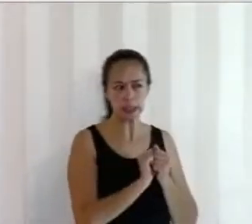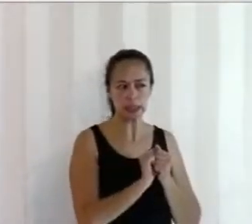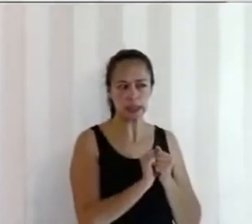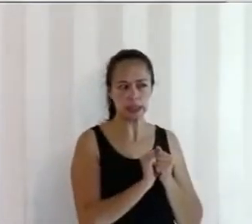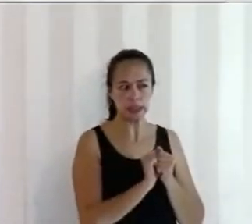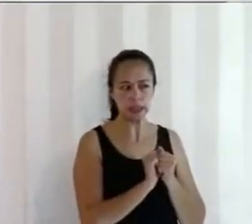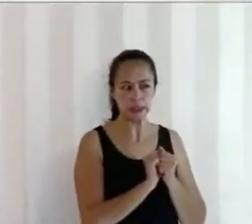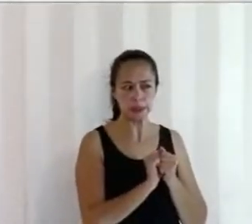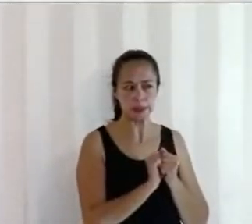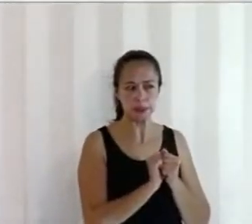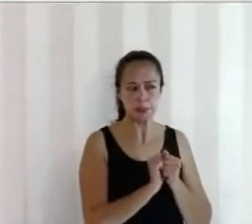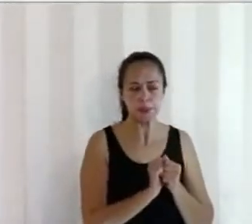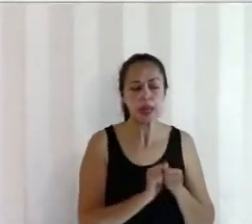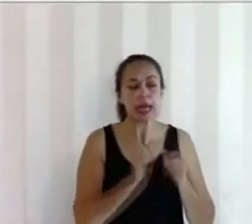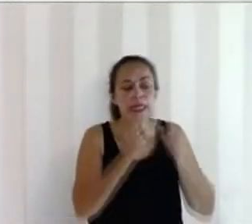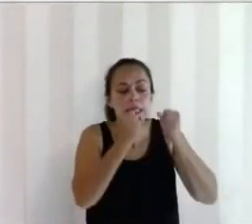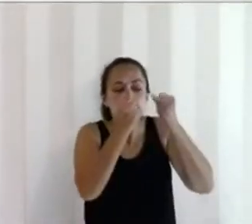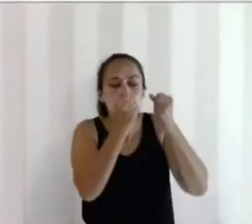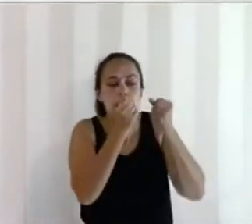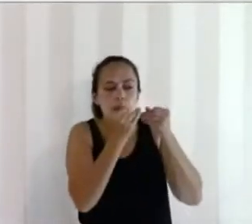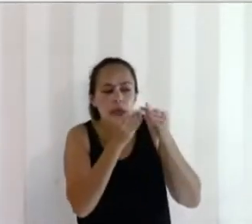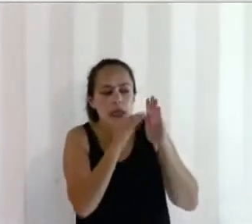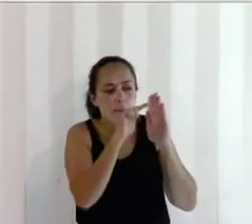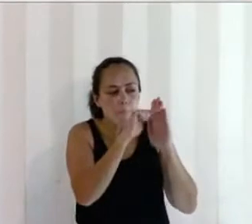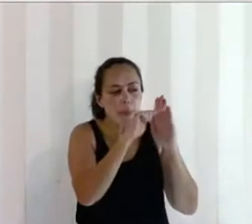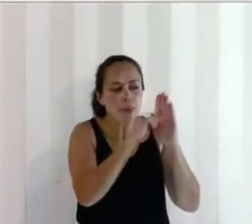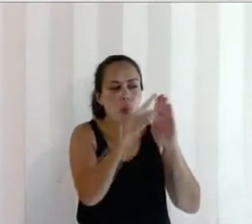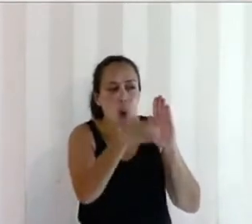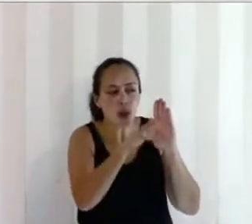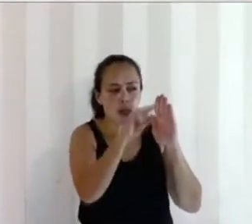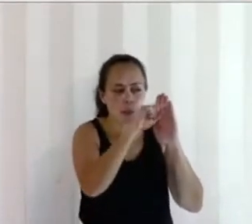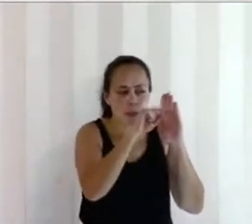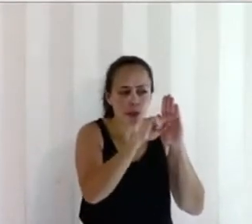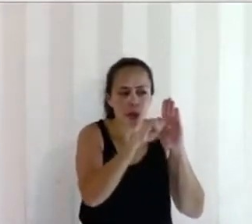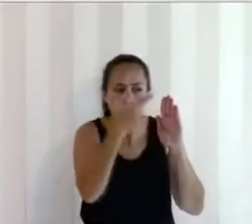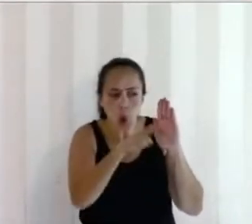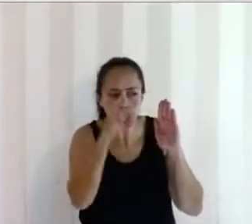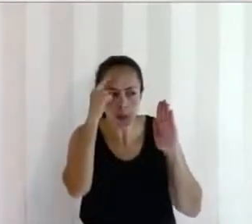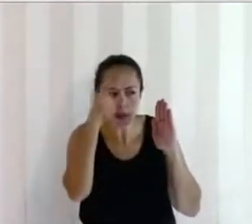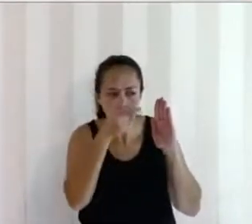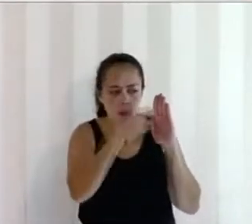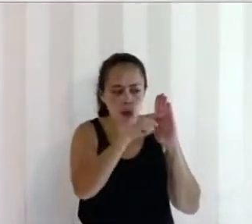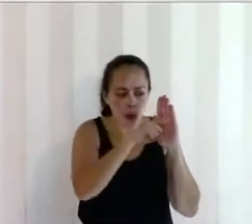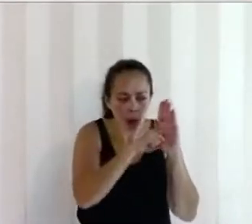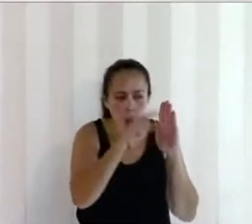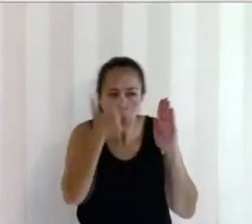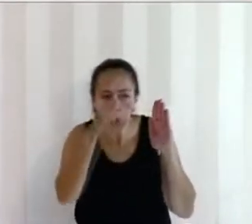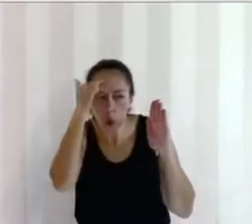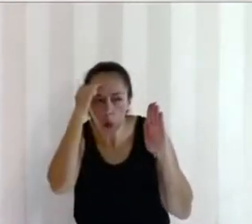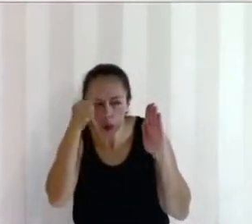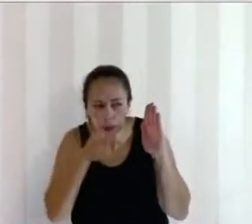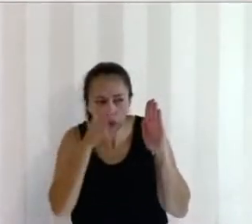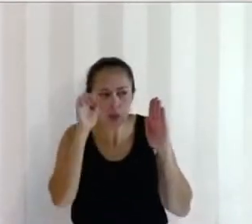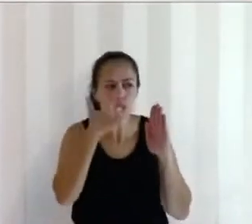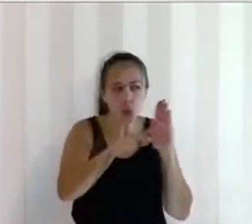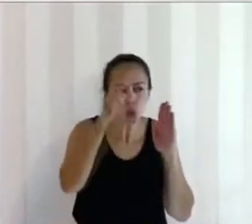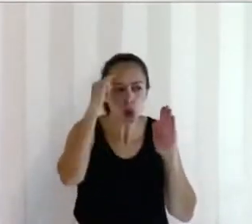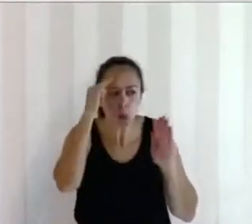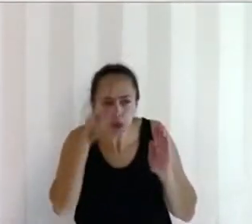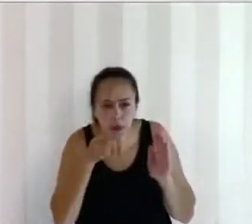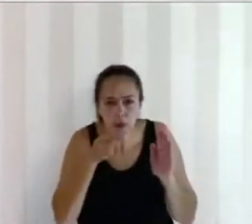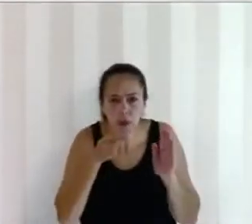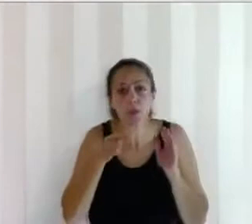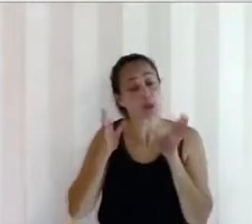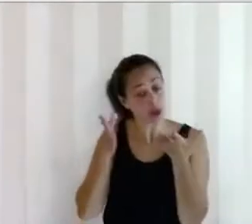precisaremos explicitar o que está no mandamento. Nós temos de explicar o que está no mandamento. Então eu vou dar